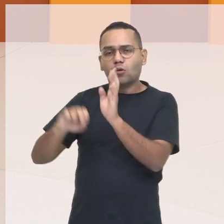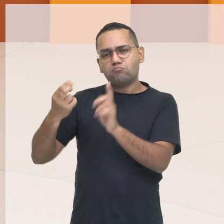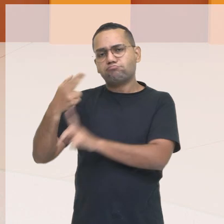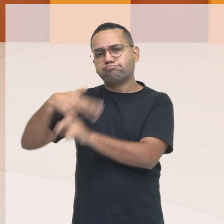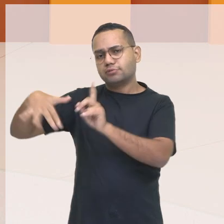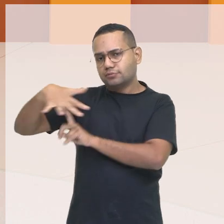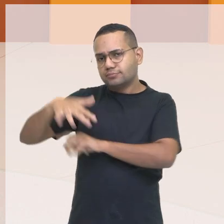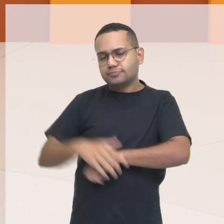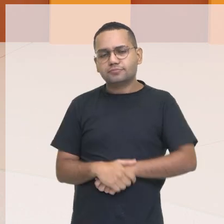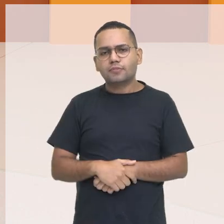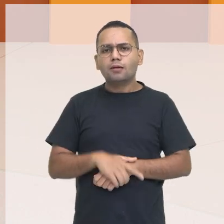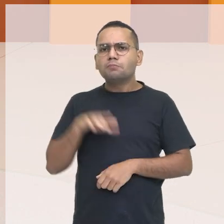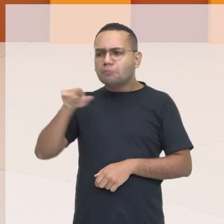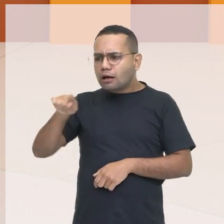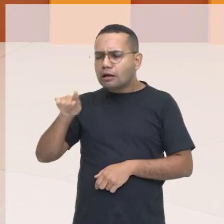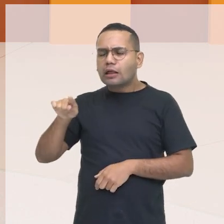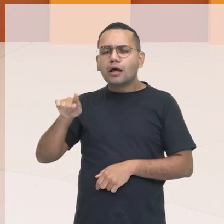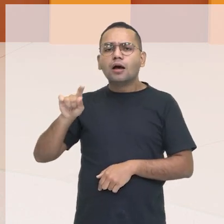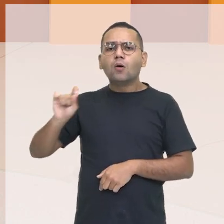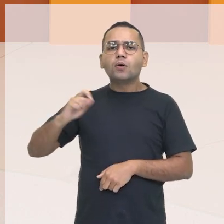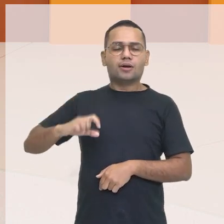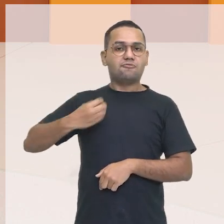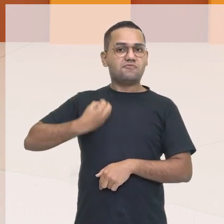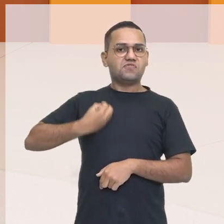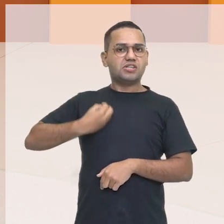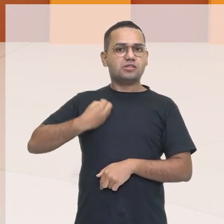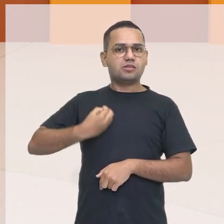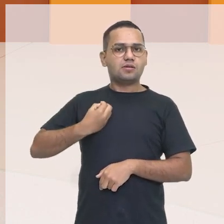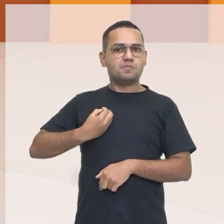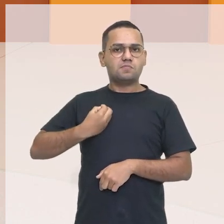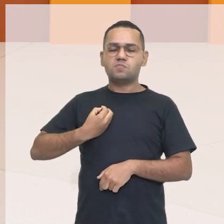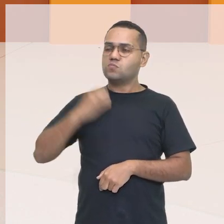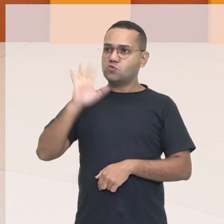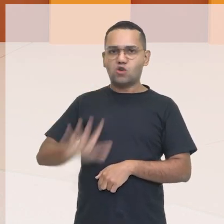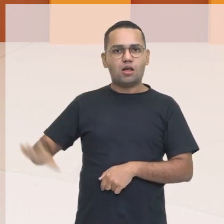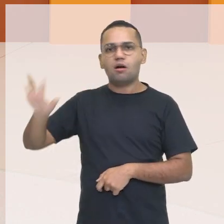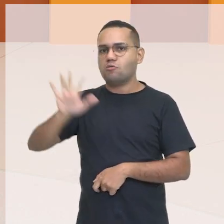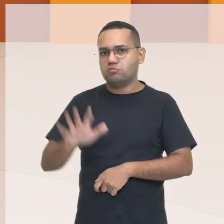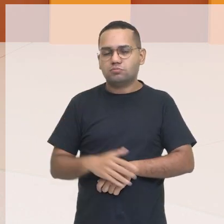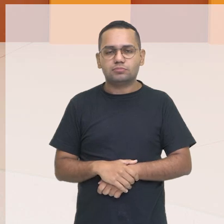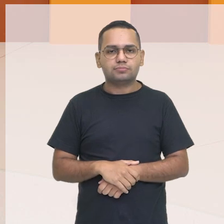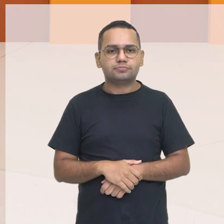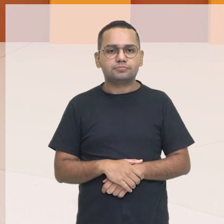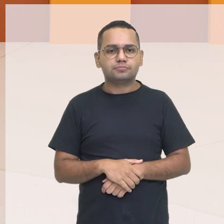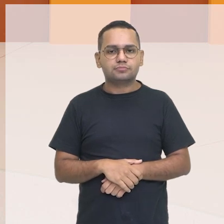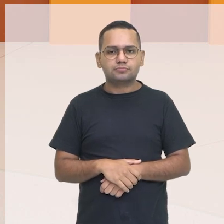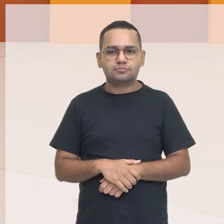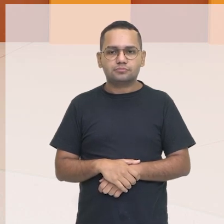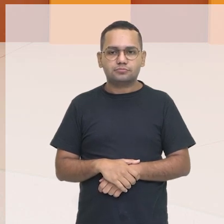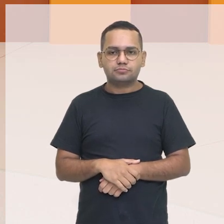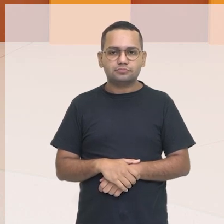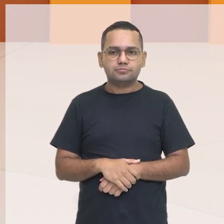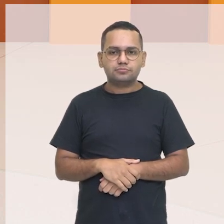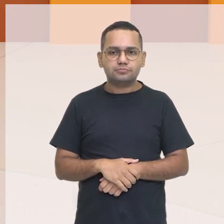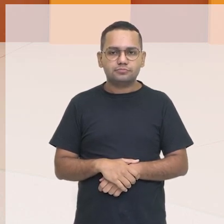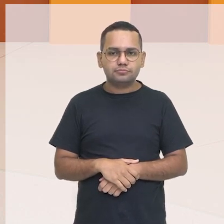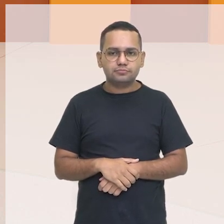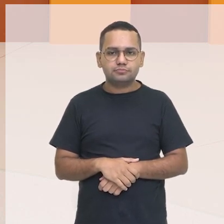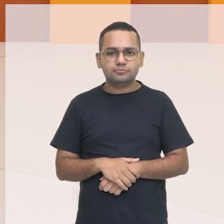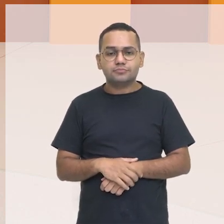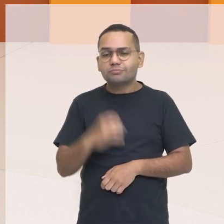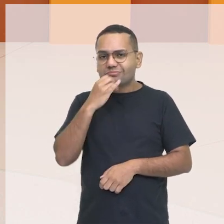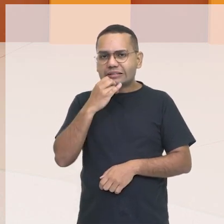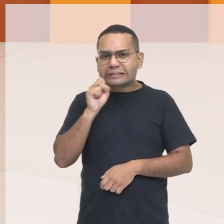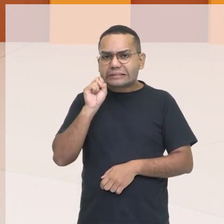pessoas. Na é verdade? Então, ele vai olhar para o meio ambiente também. Se o meio ambiente